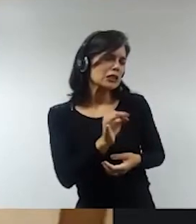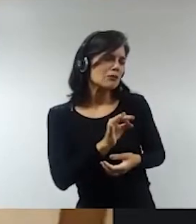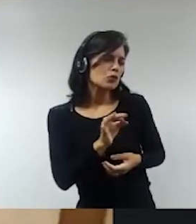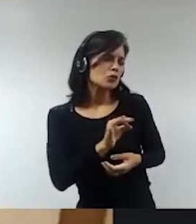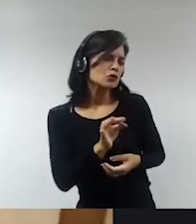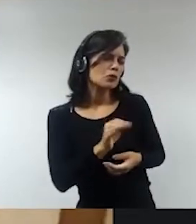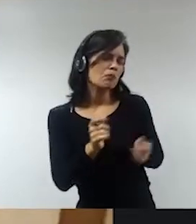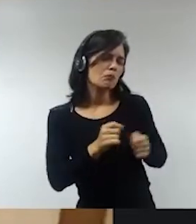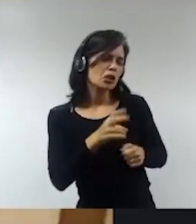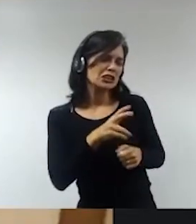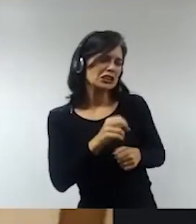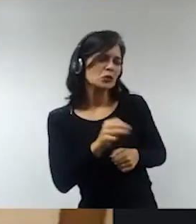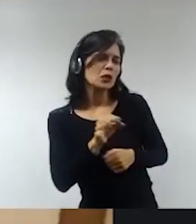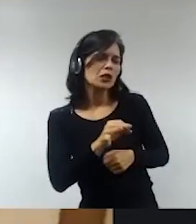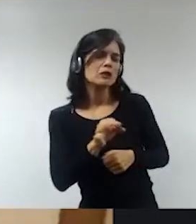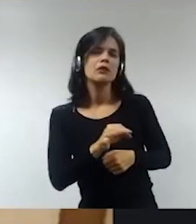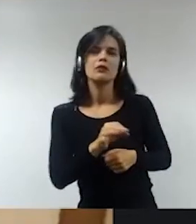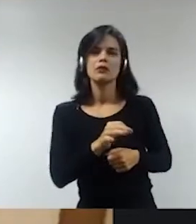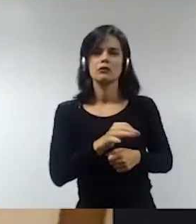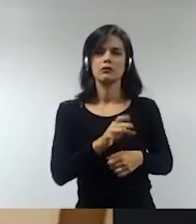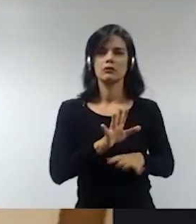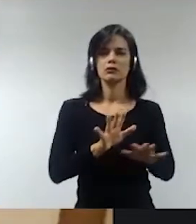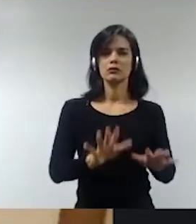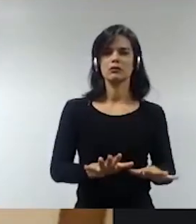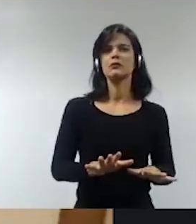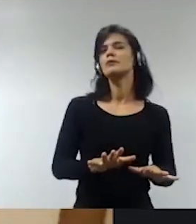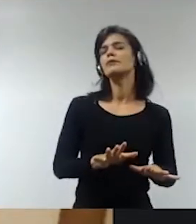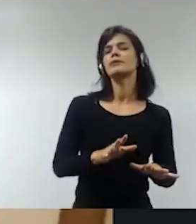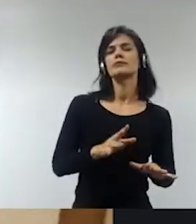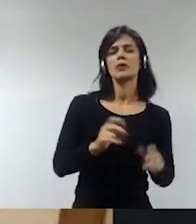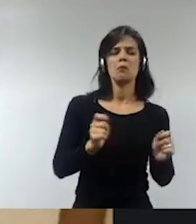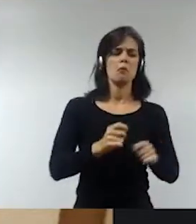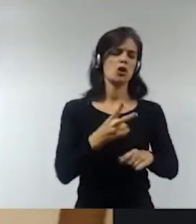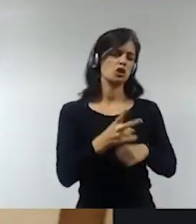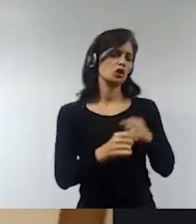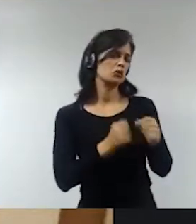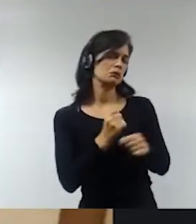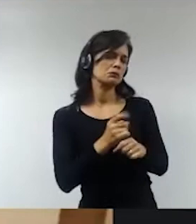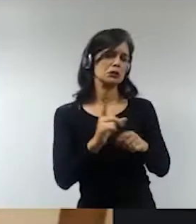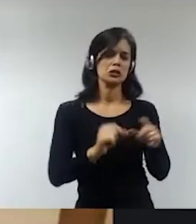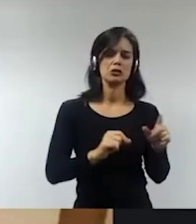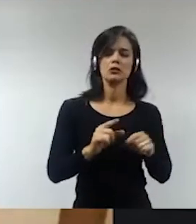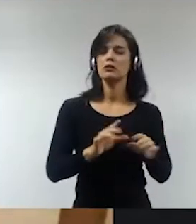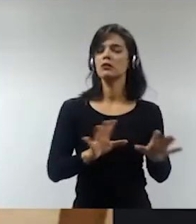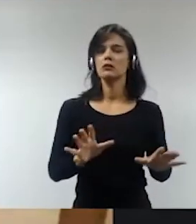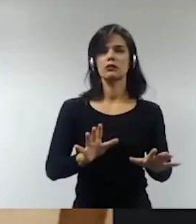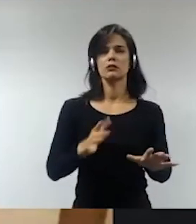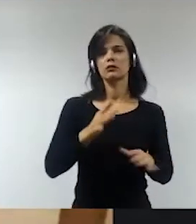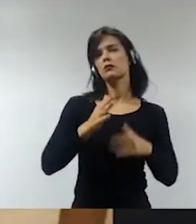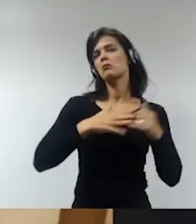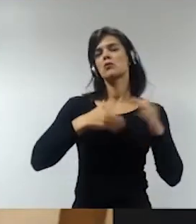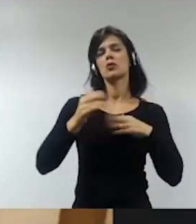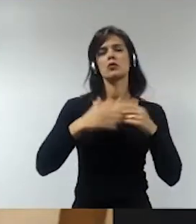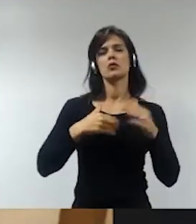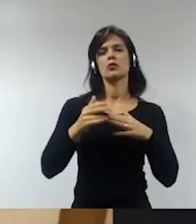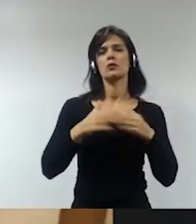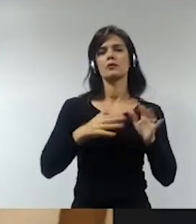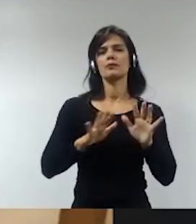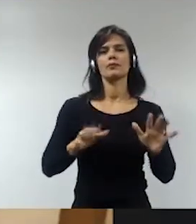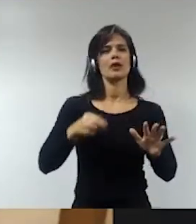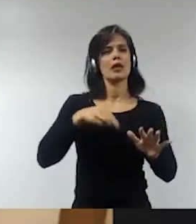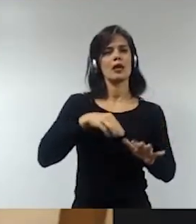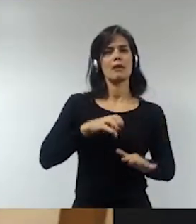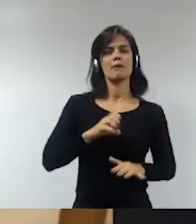propõe 50% e a gente alonga mais, em 2 anos paga em 1, reduz. O conciliador faz mais isso. O mediador não